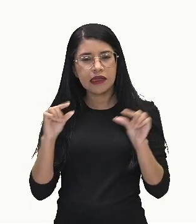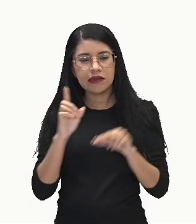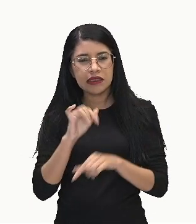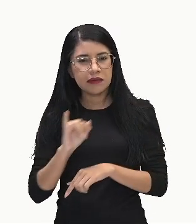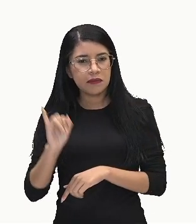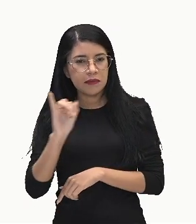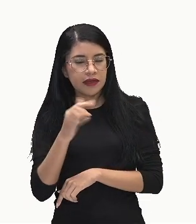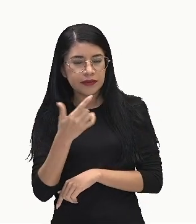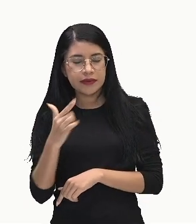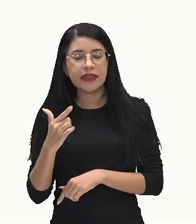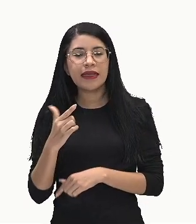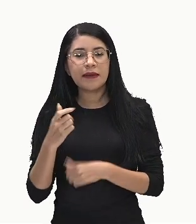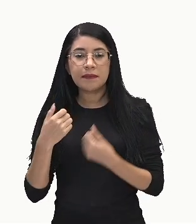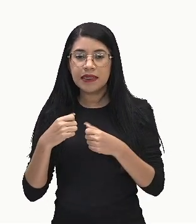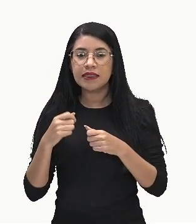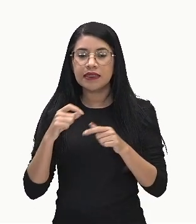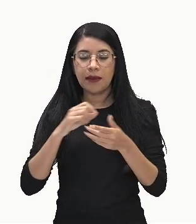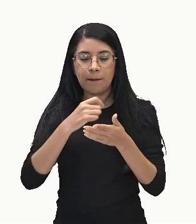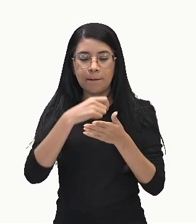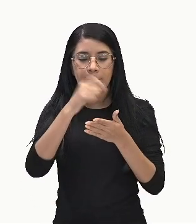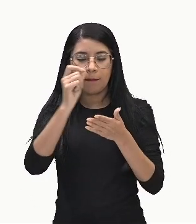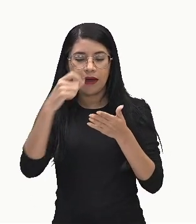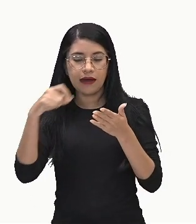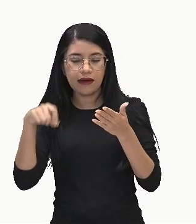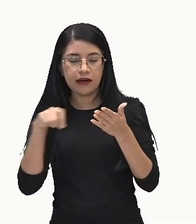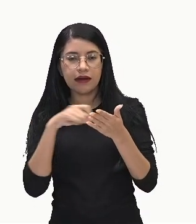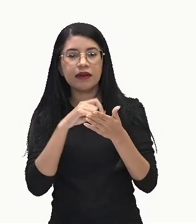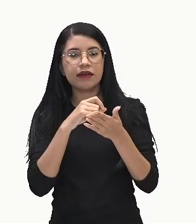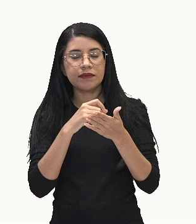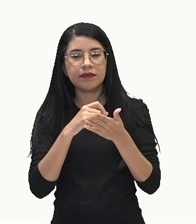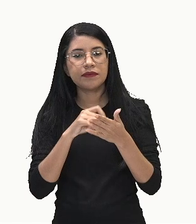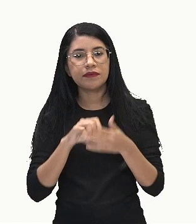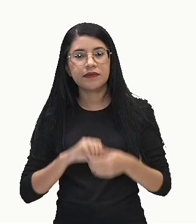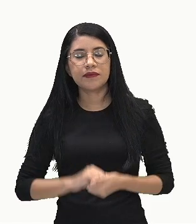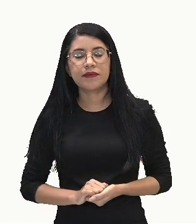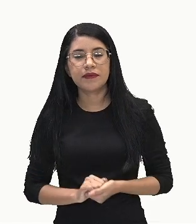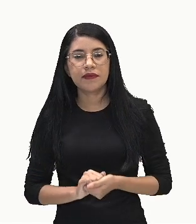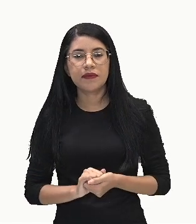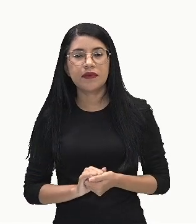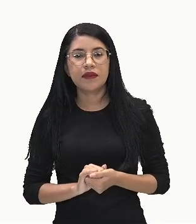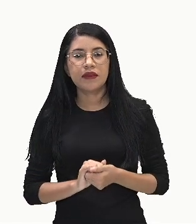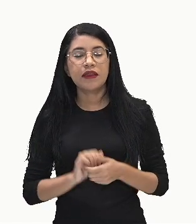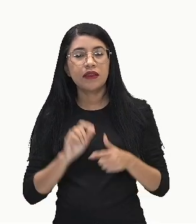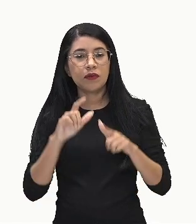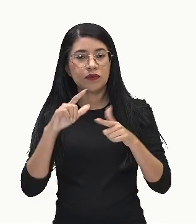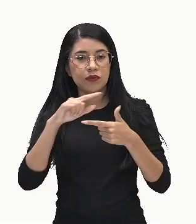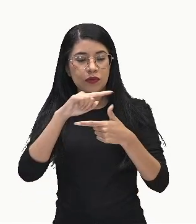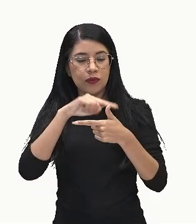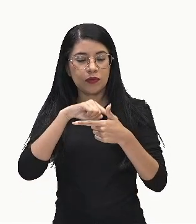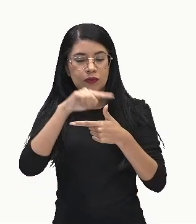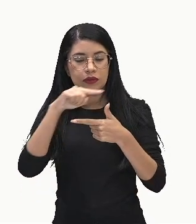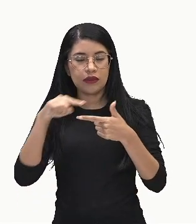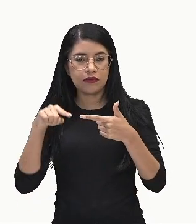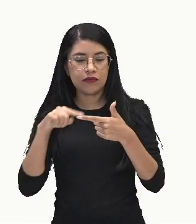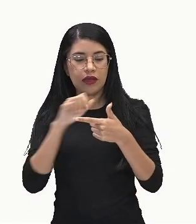imagem, é bom que a gente vá desenhando, tá? Então vamos lá. Dado o triângulo ABC,